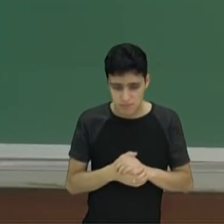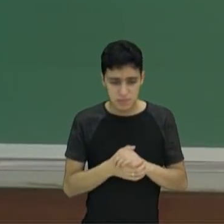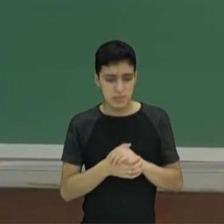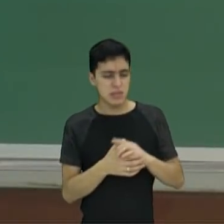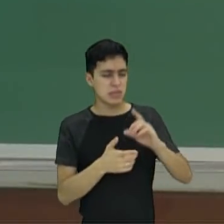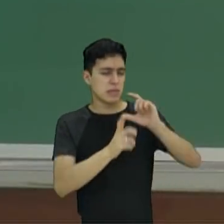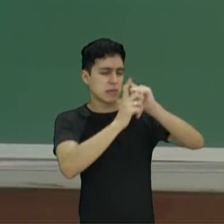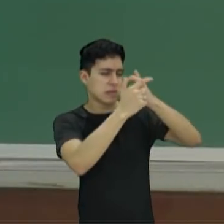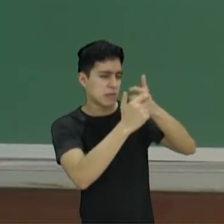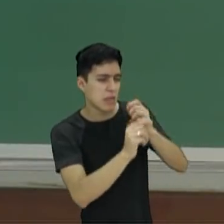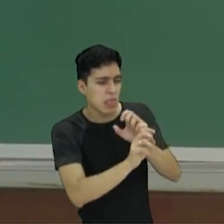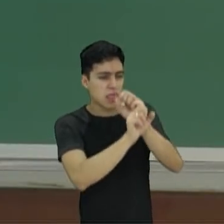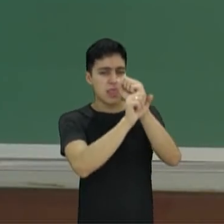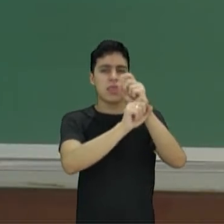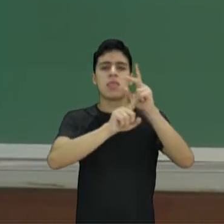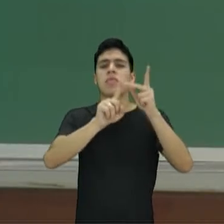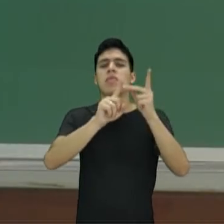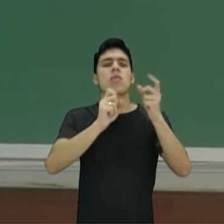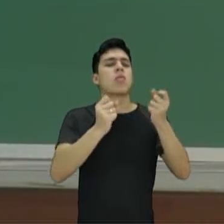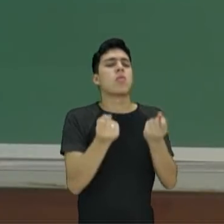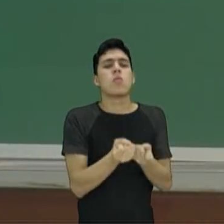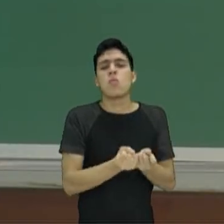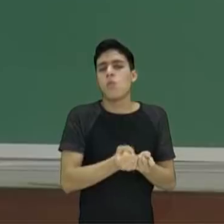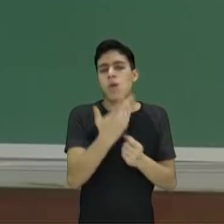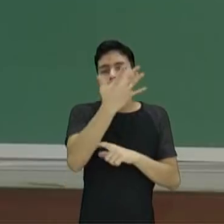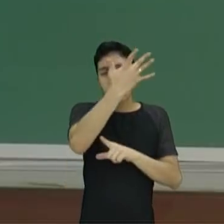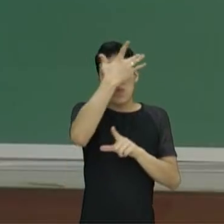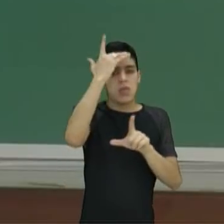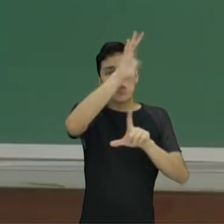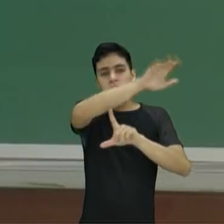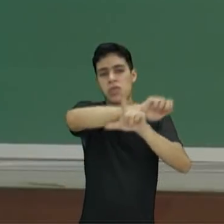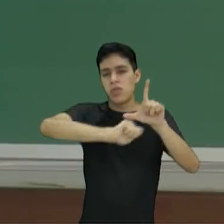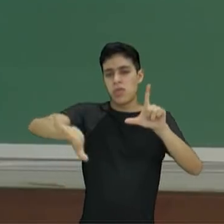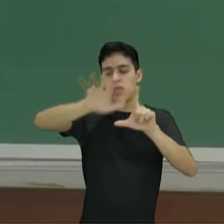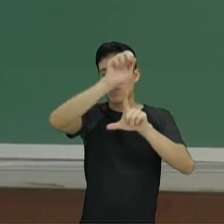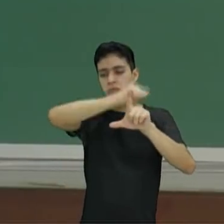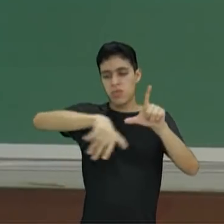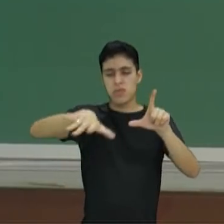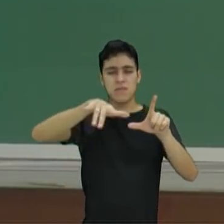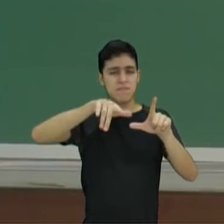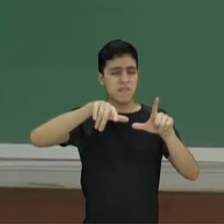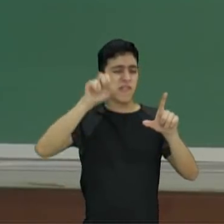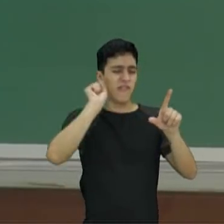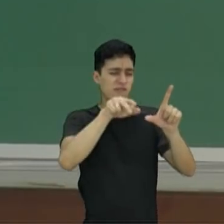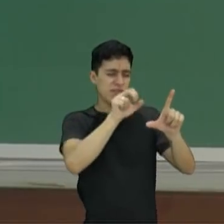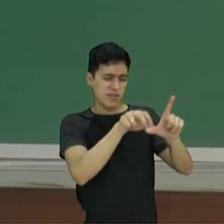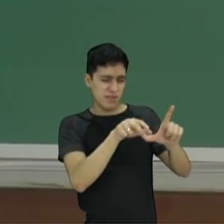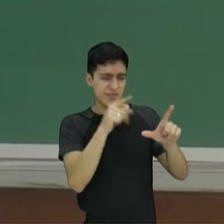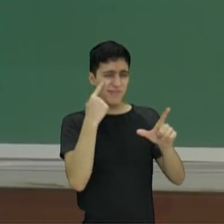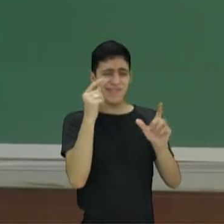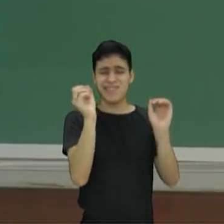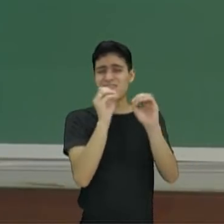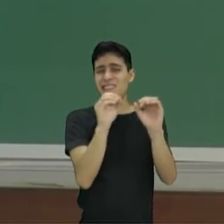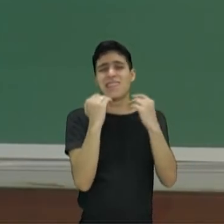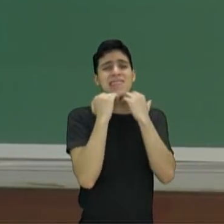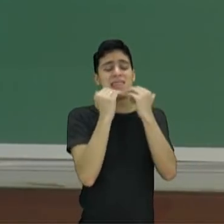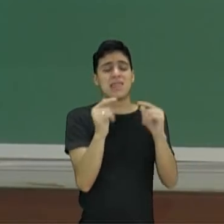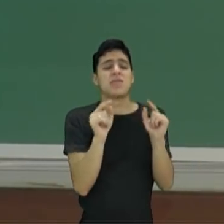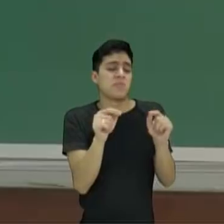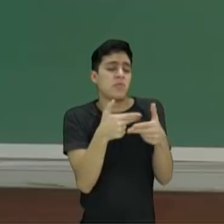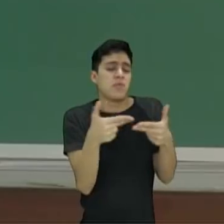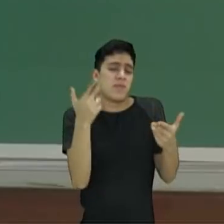de likes, o número de compartilhamentos, o número de visualizações, nenhum desses números comprova que